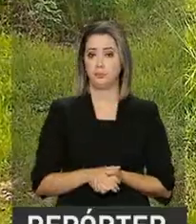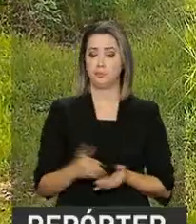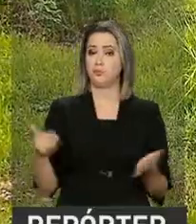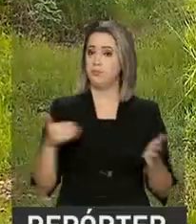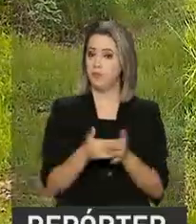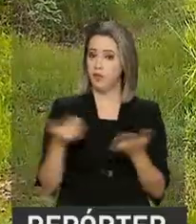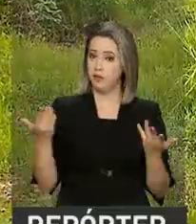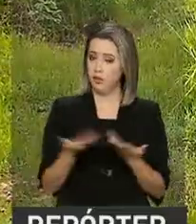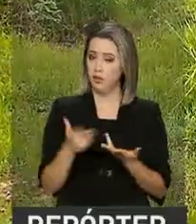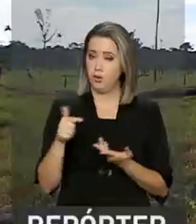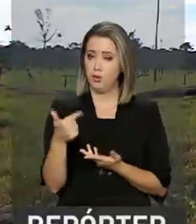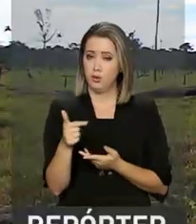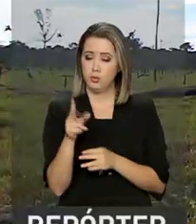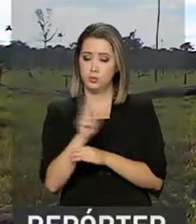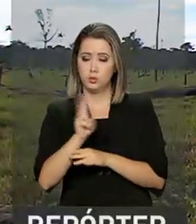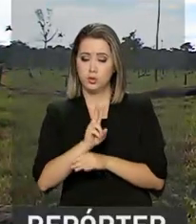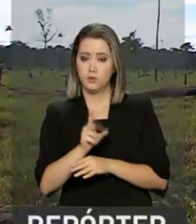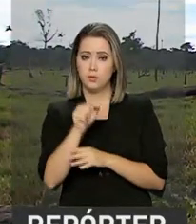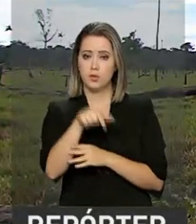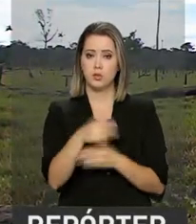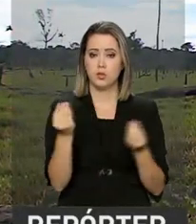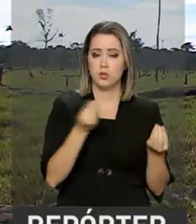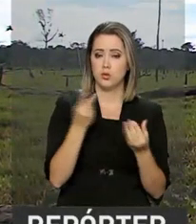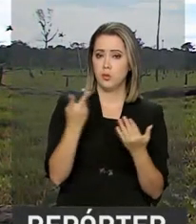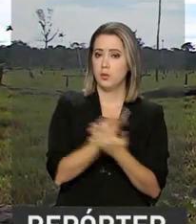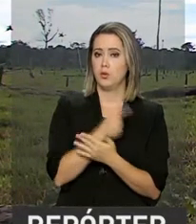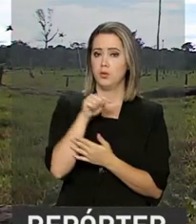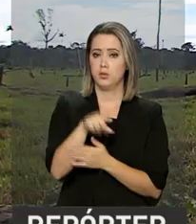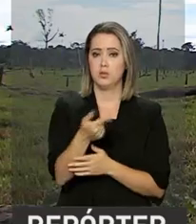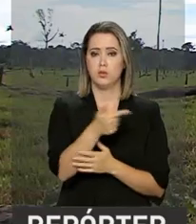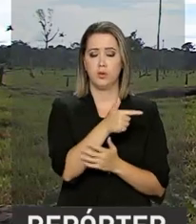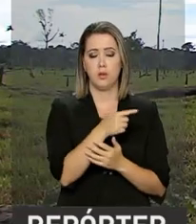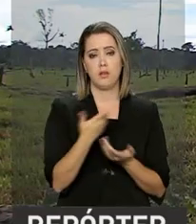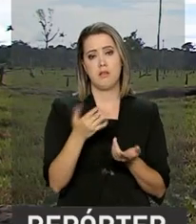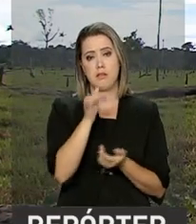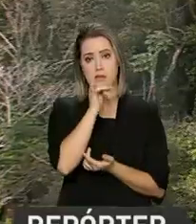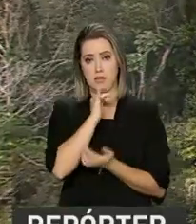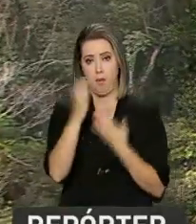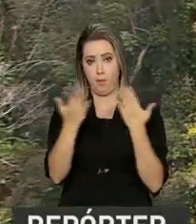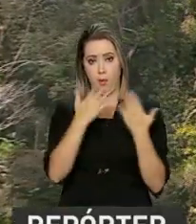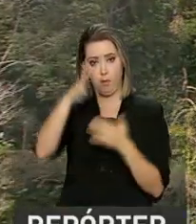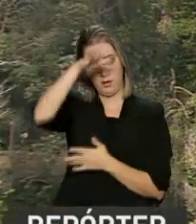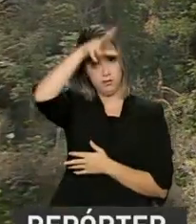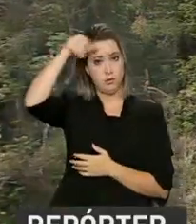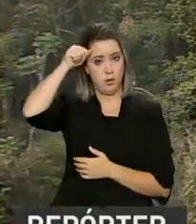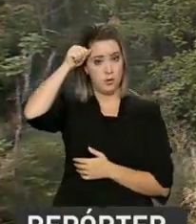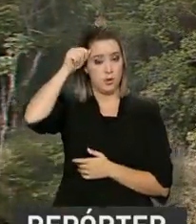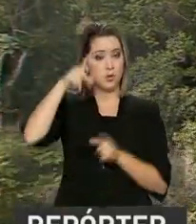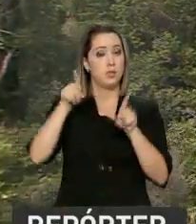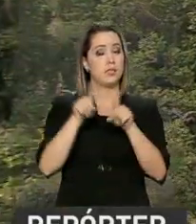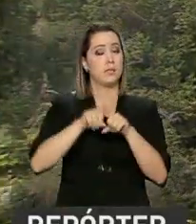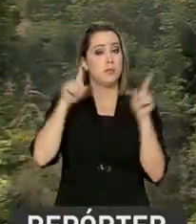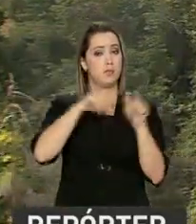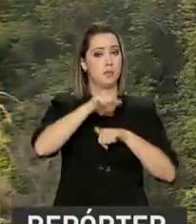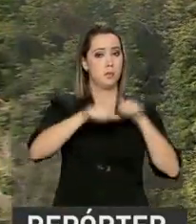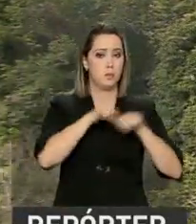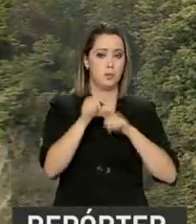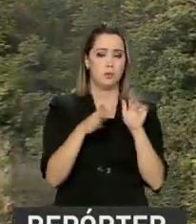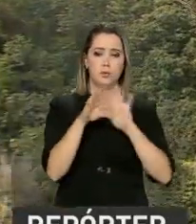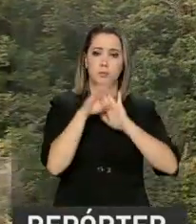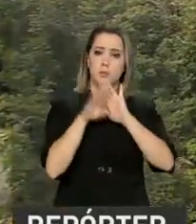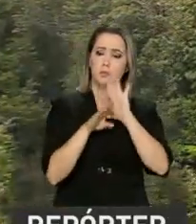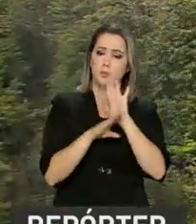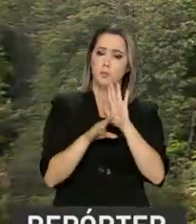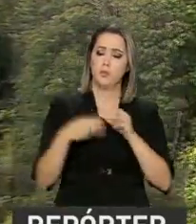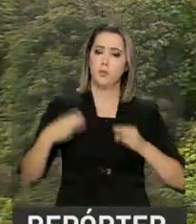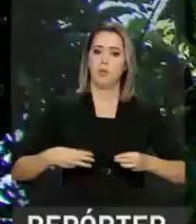monitoramento específico do desmatamento do Cerrado como ocorre com a Amazônia mas isso deve mudar depois que um projeto coordenado